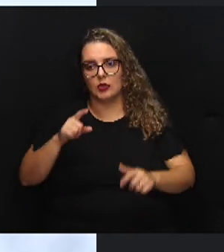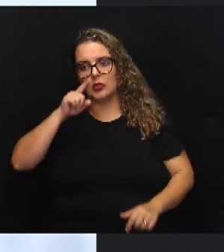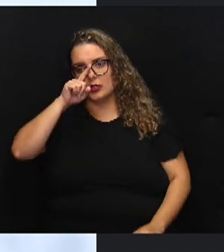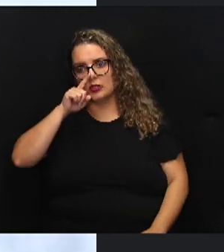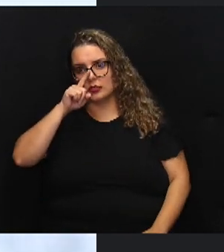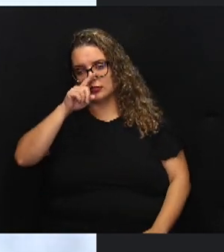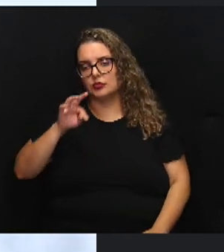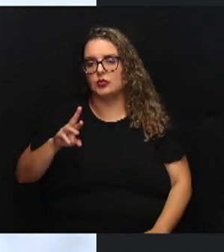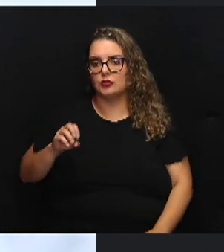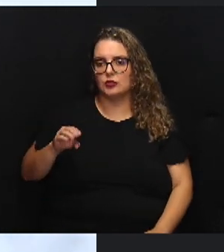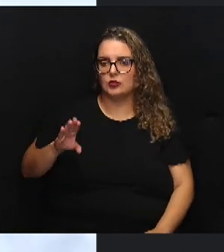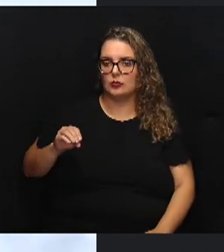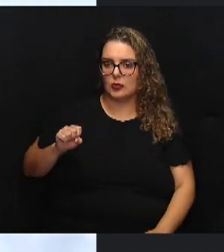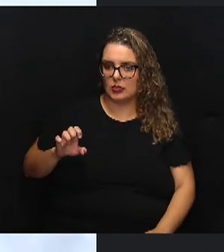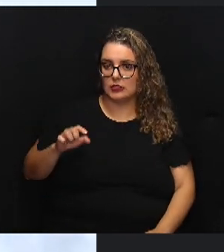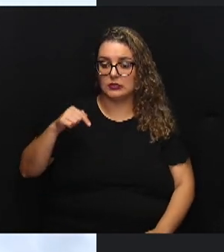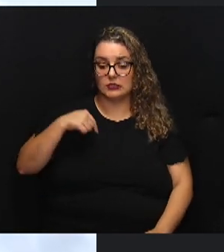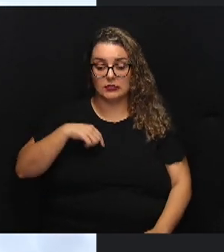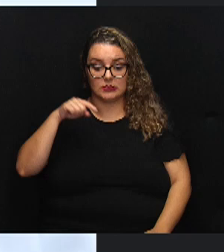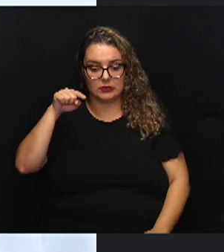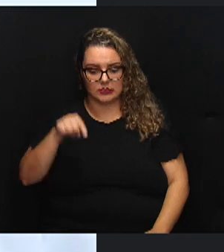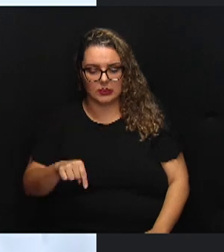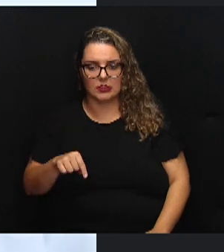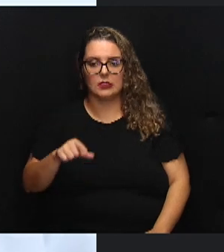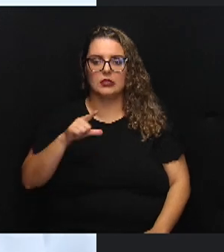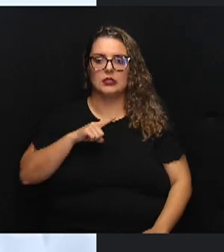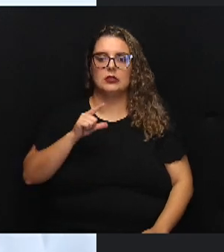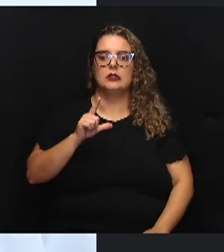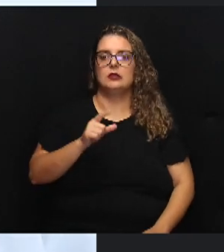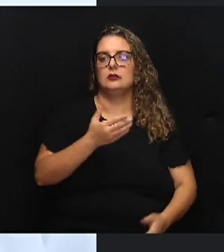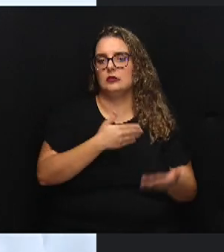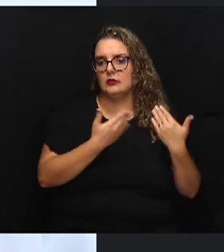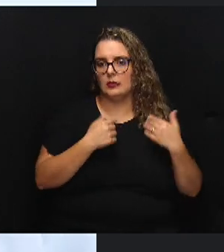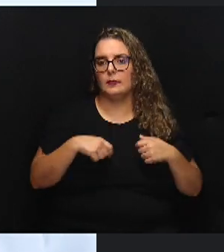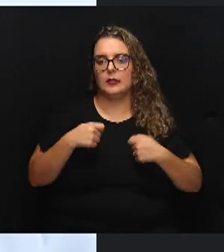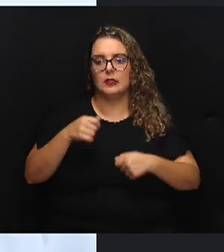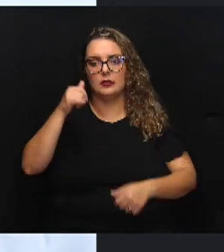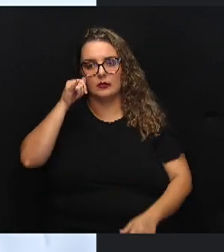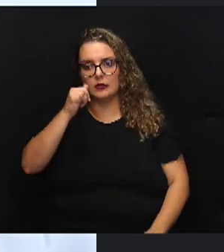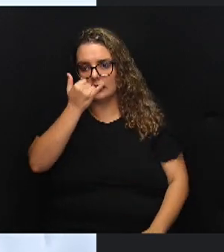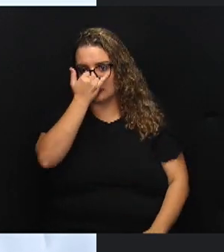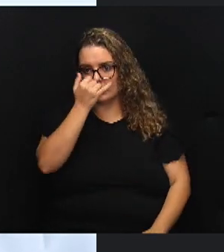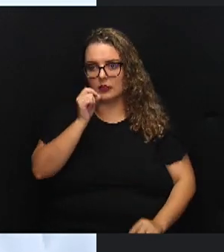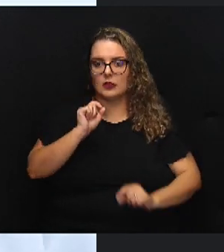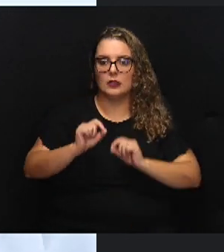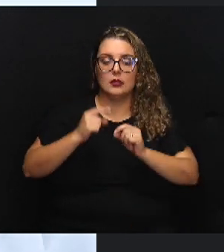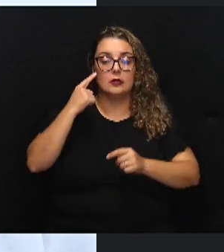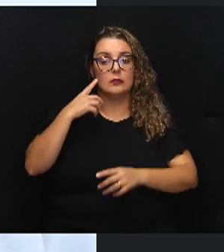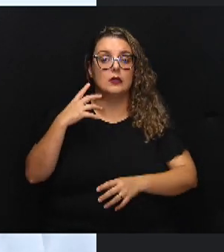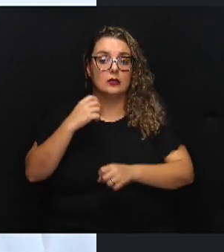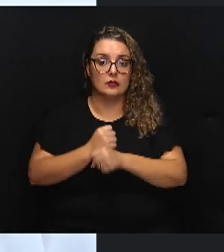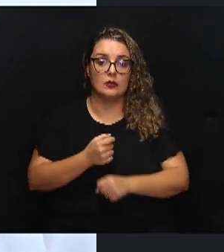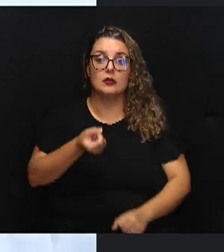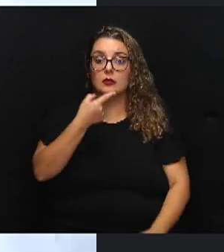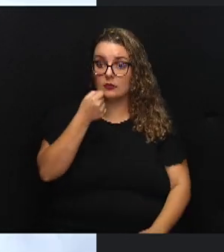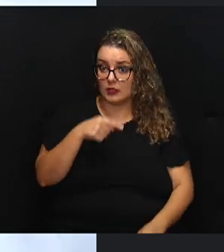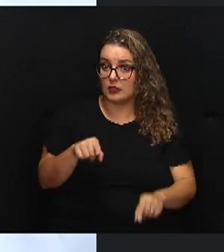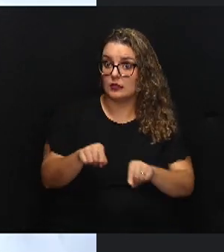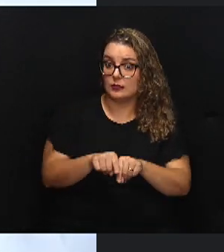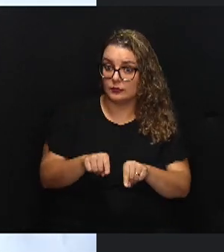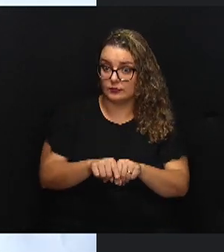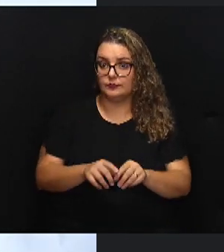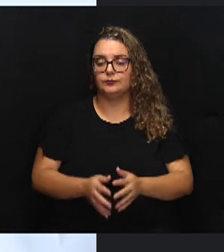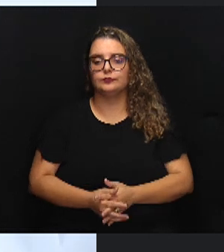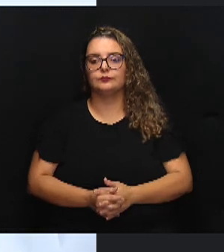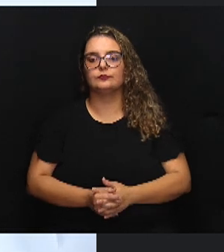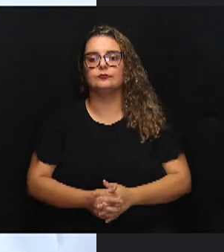e nessas situações, quem já teve deve fazer a prevenção, que em geral também vai ser medicamentosa.